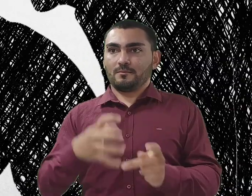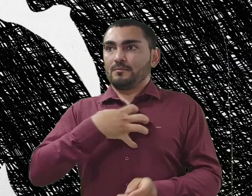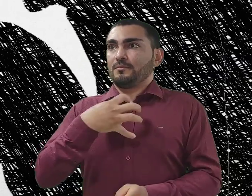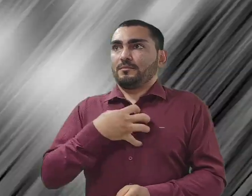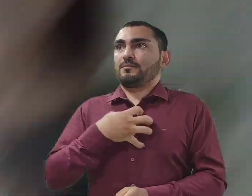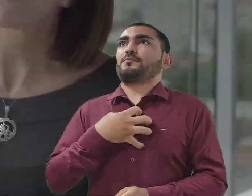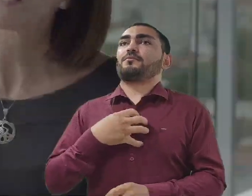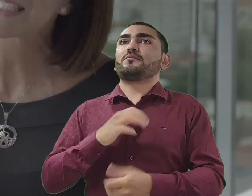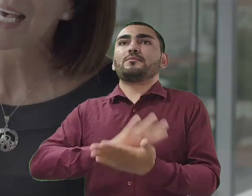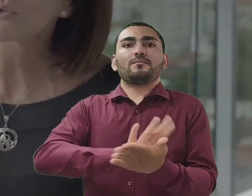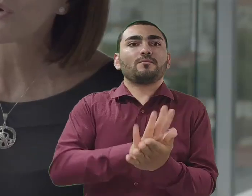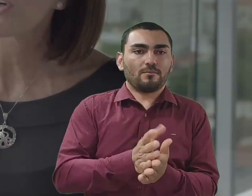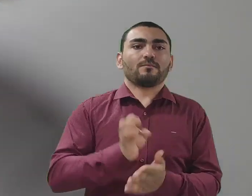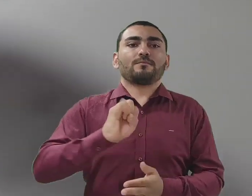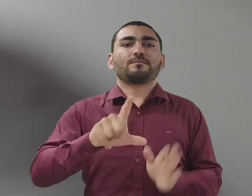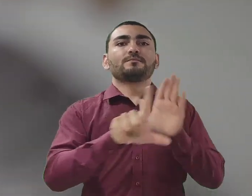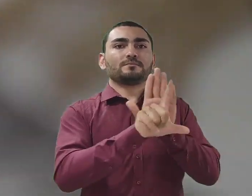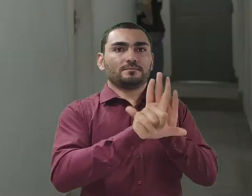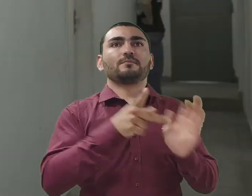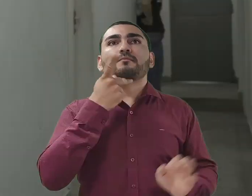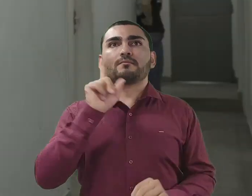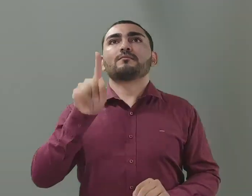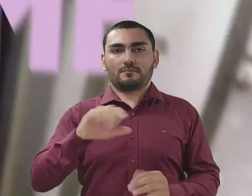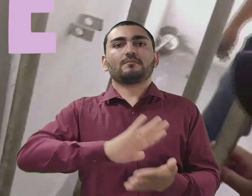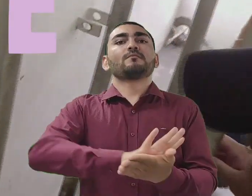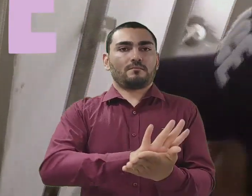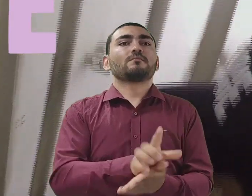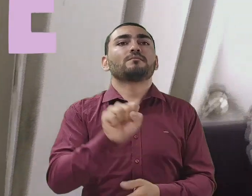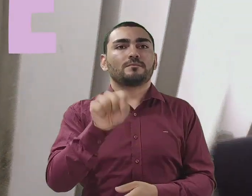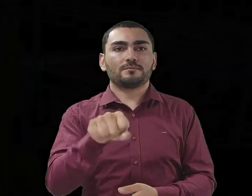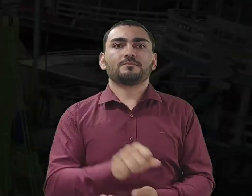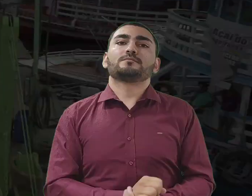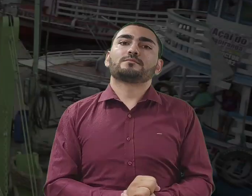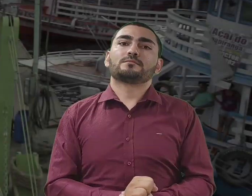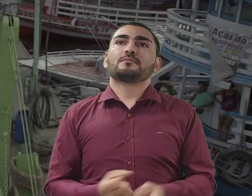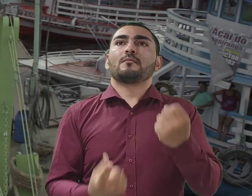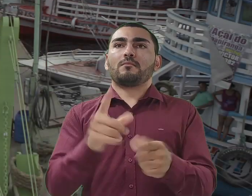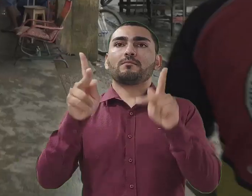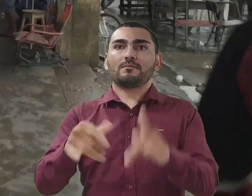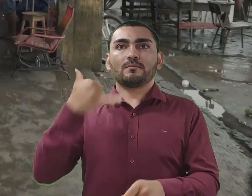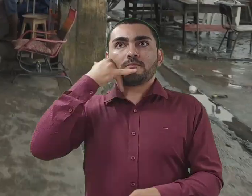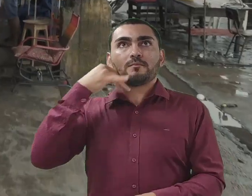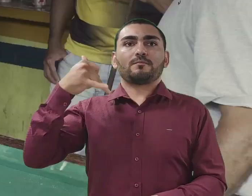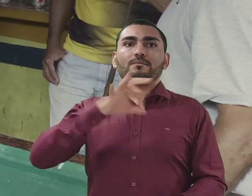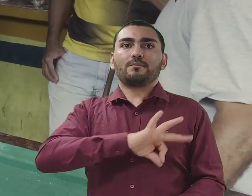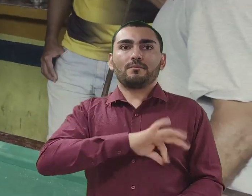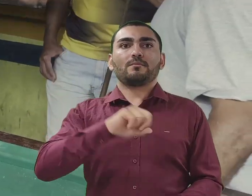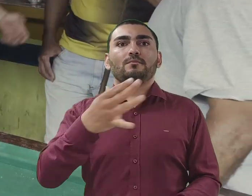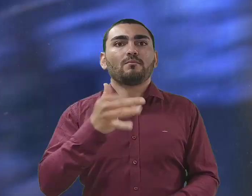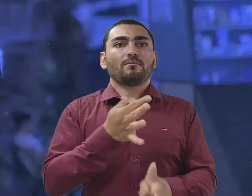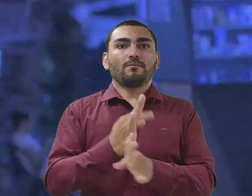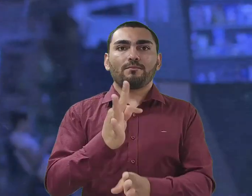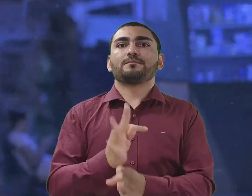Ele não se sente um criminoso, apesar do Código Penal dizer que é crime. Alguém alguma vez já chamou a polícia ou chamou o